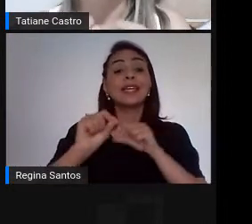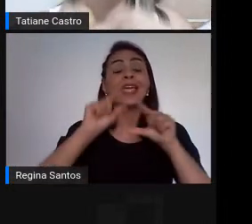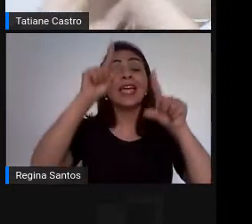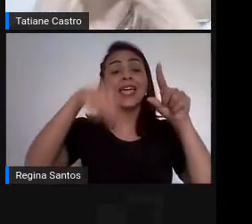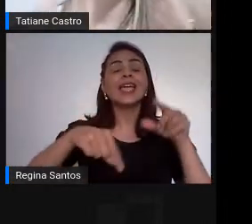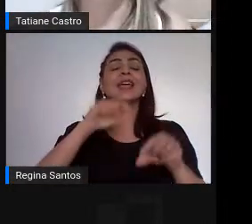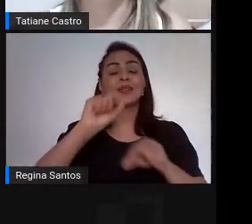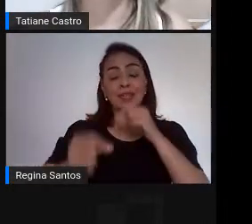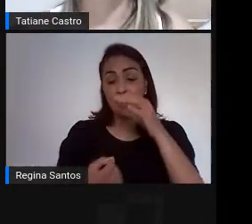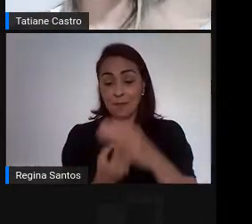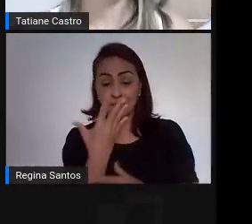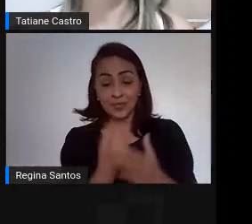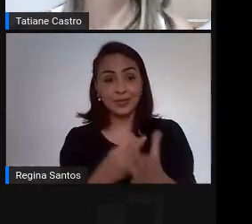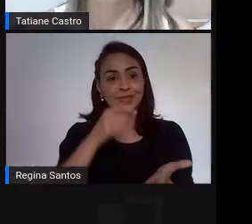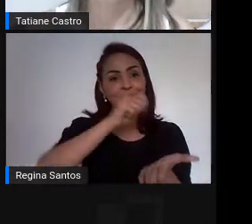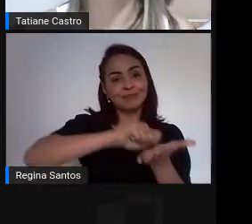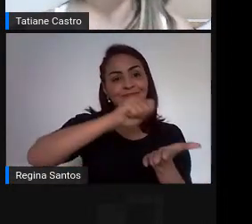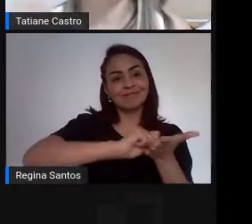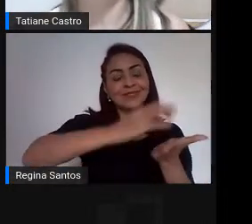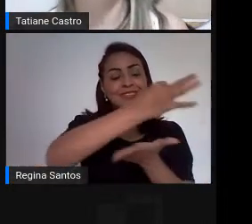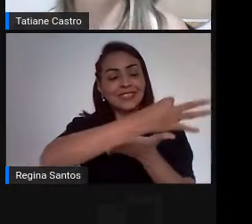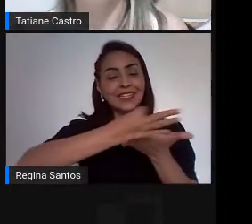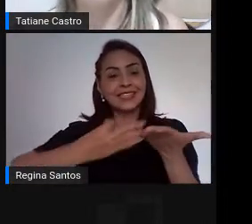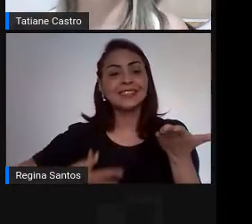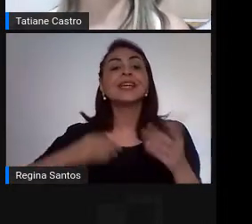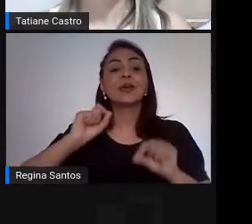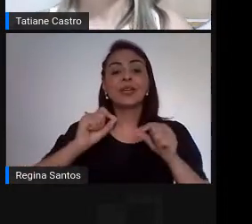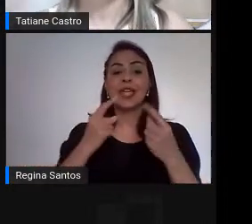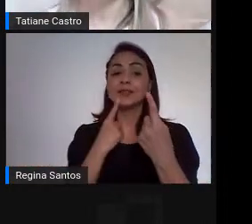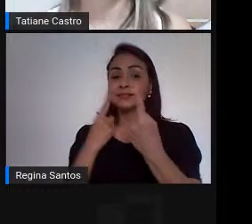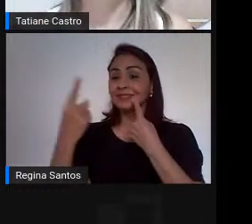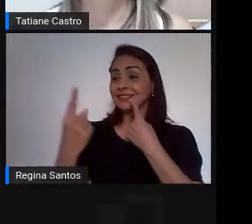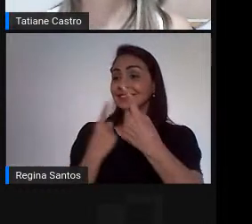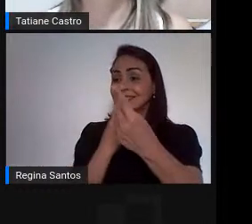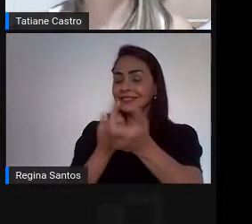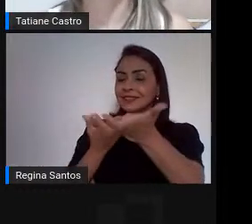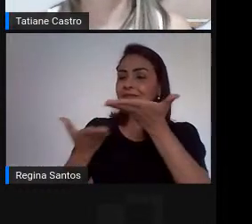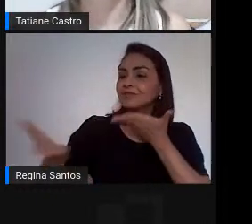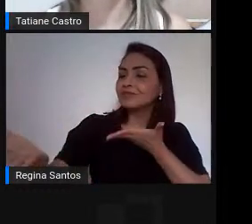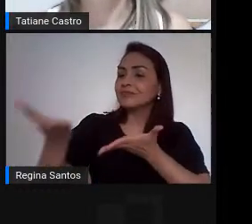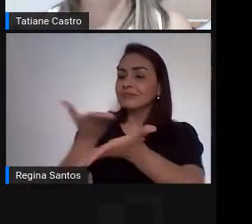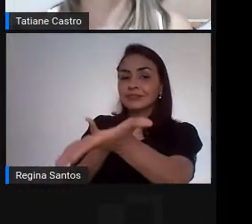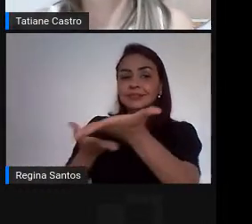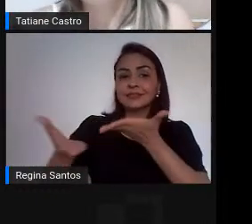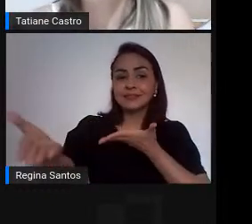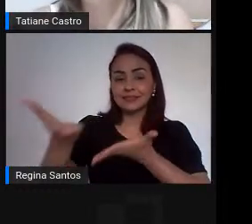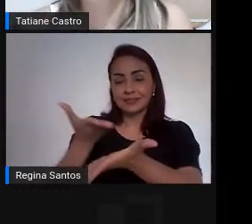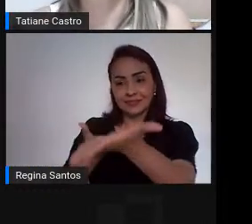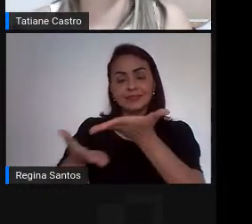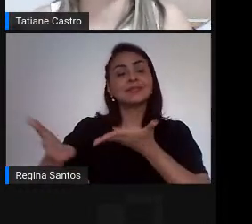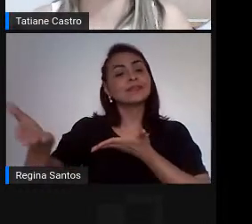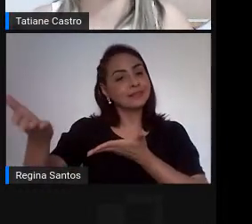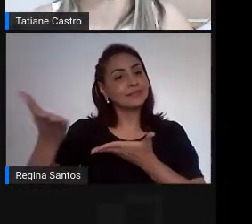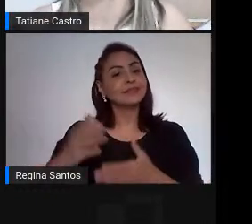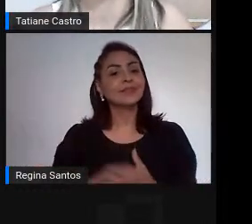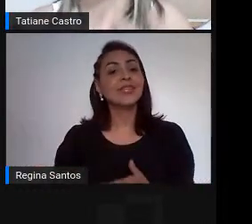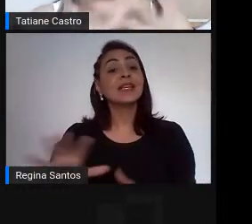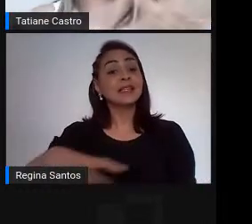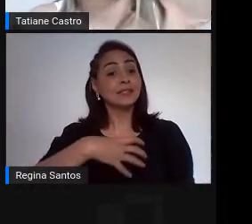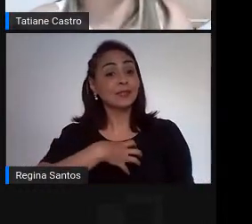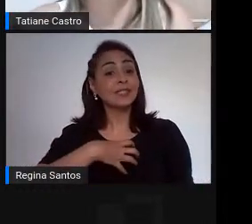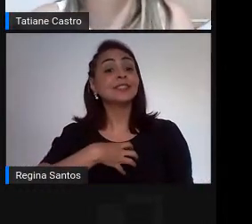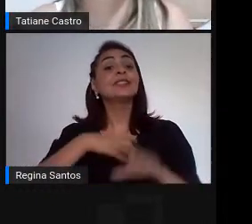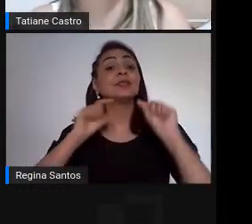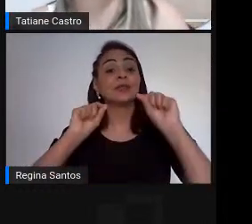resultado de um diálogo entre entrevistador e entrevistado. Então, tudo que se produz ali são sentidos negociados,